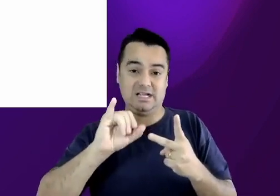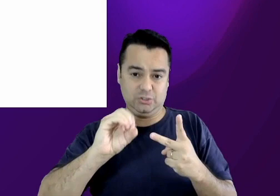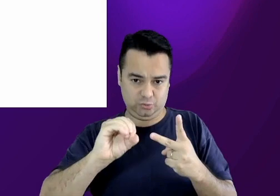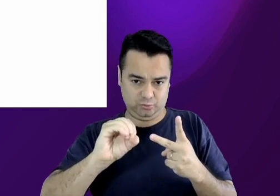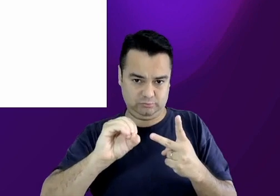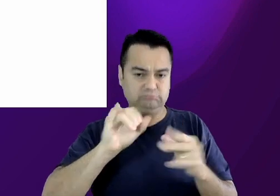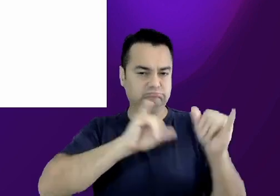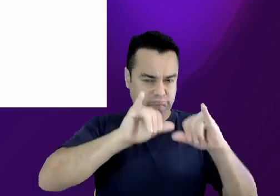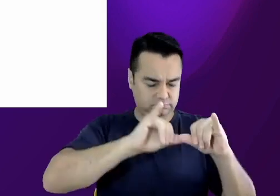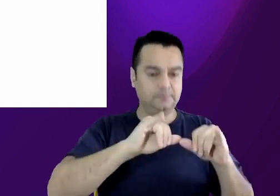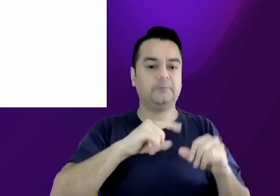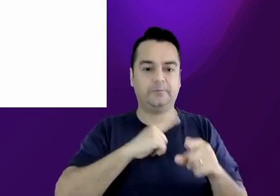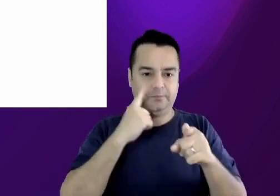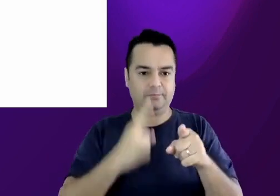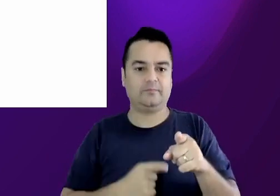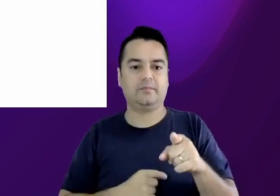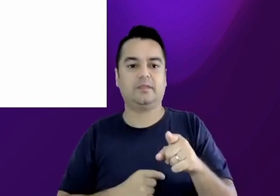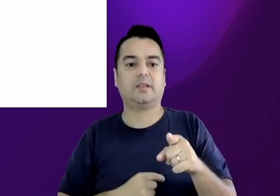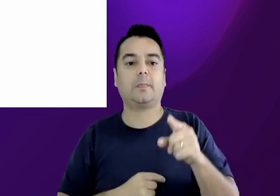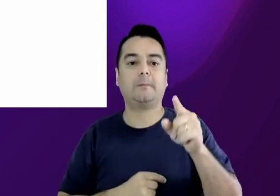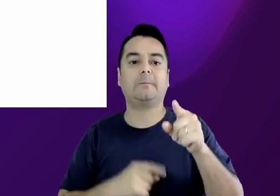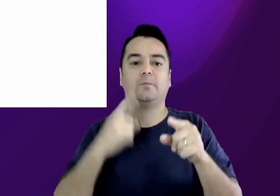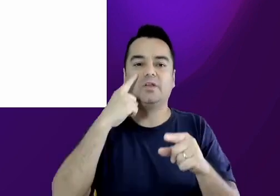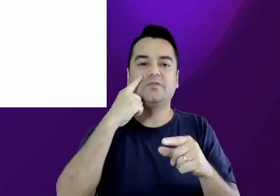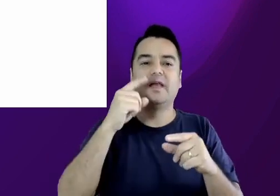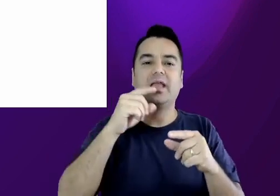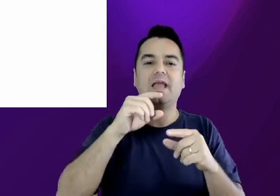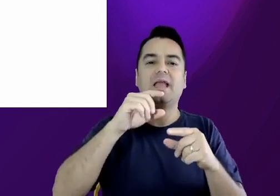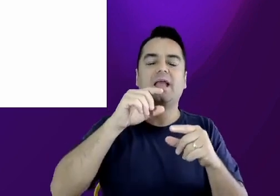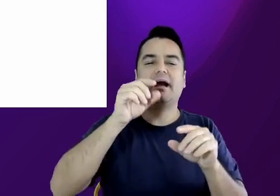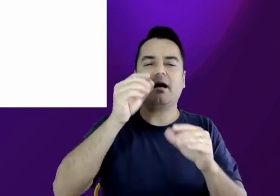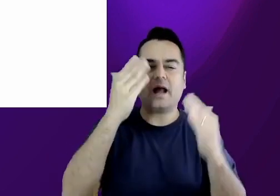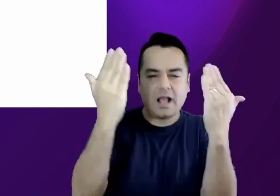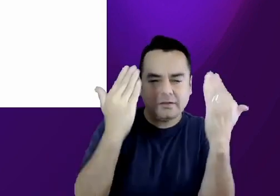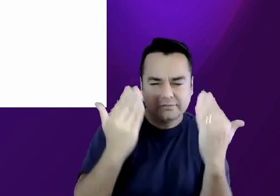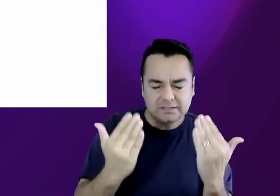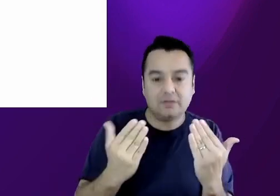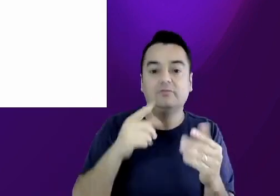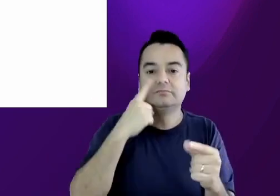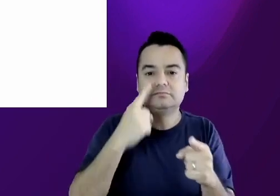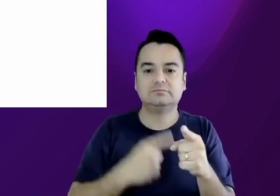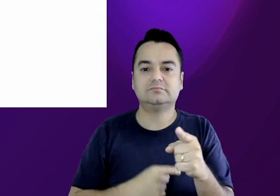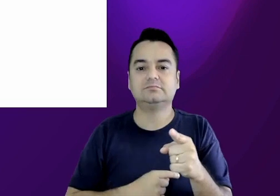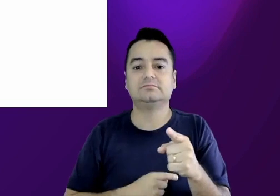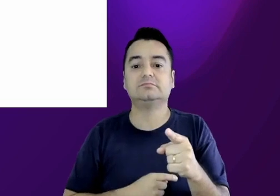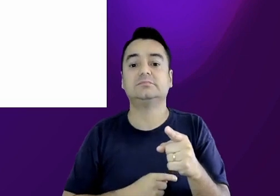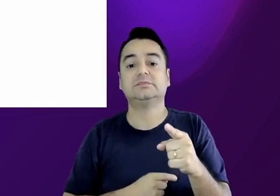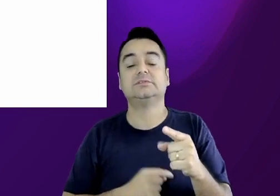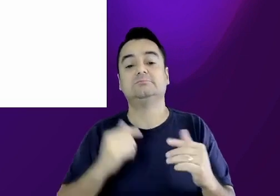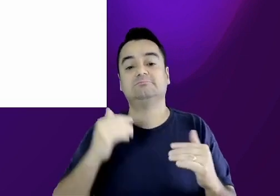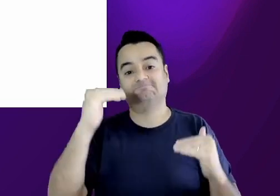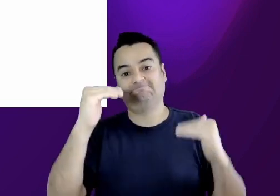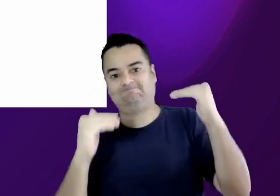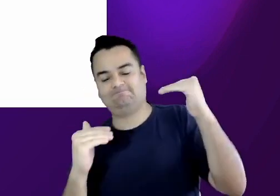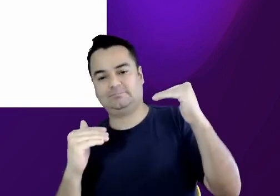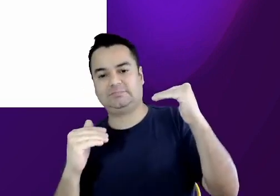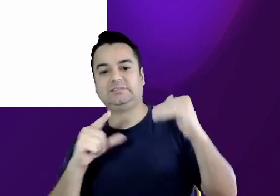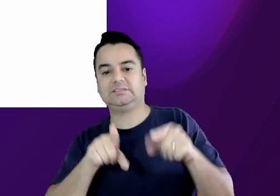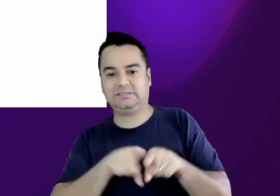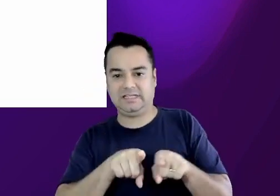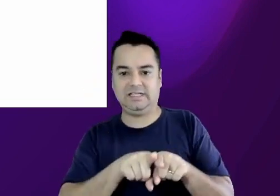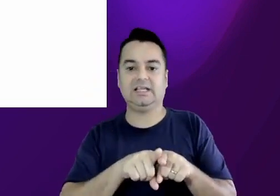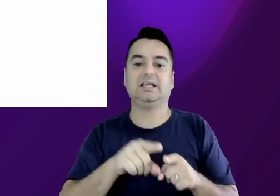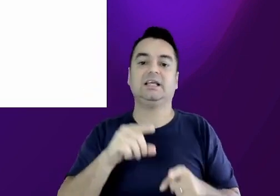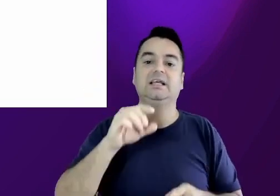gente vê a classificação de Sievert, isso fica muito mais voltado para os pacientes Sievert 1 e